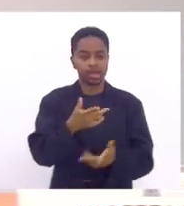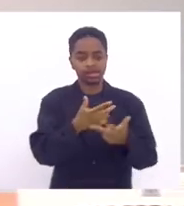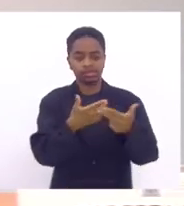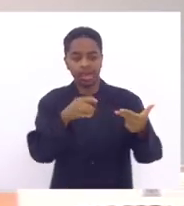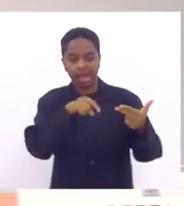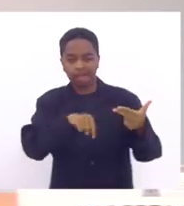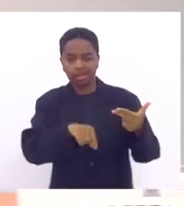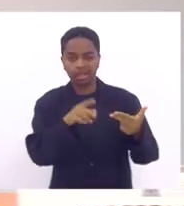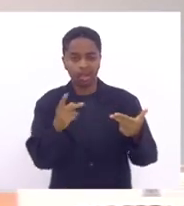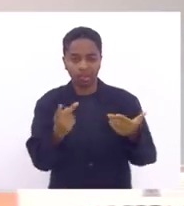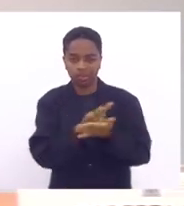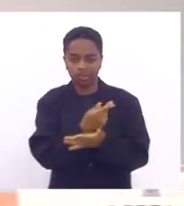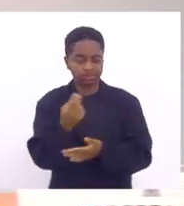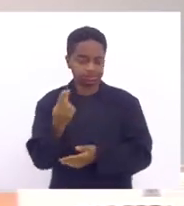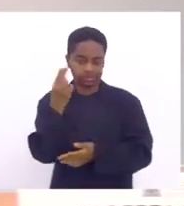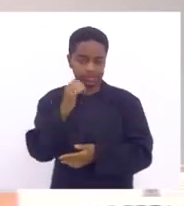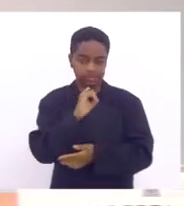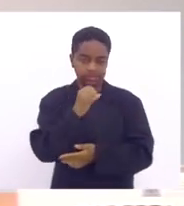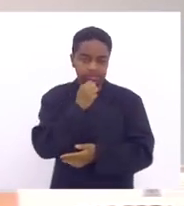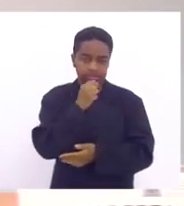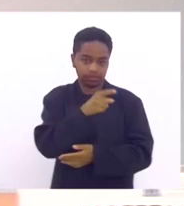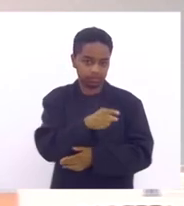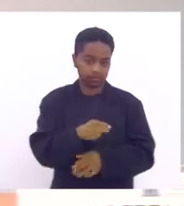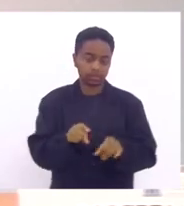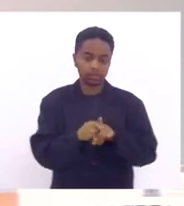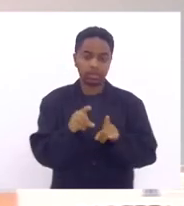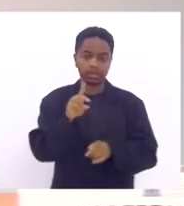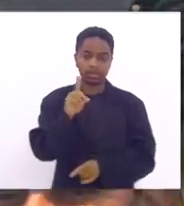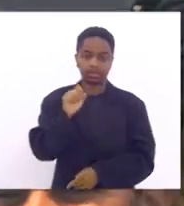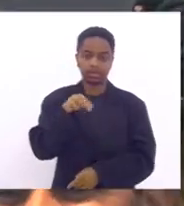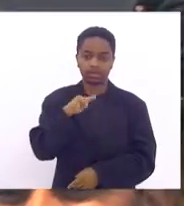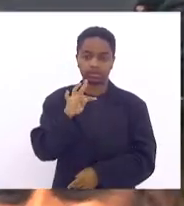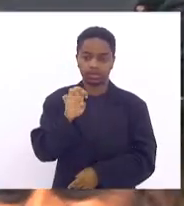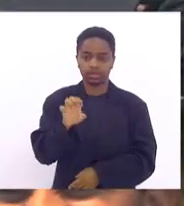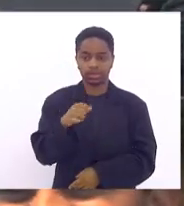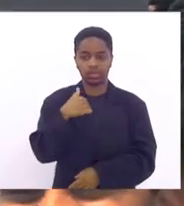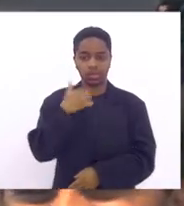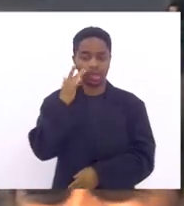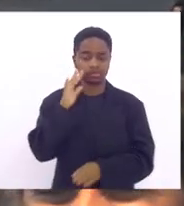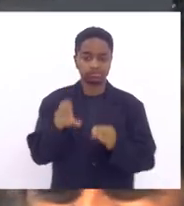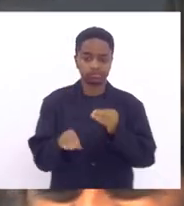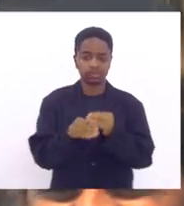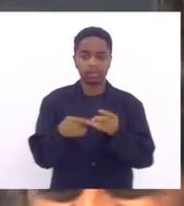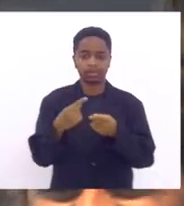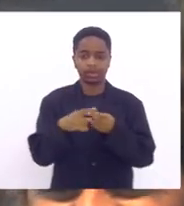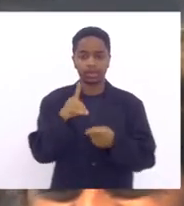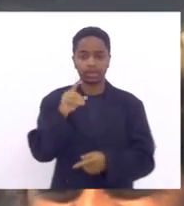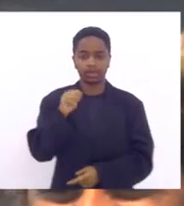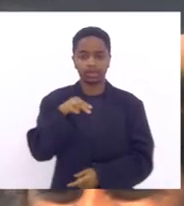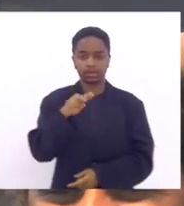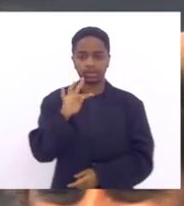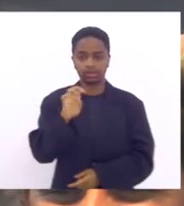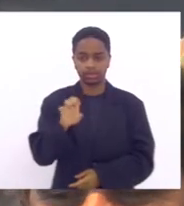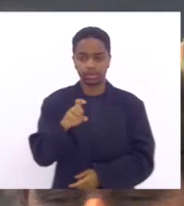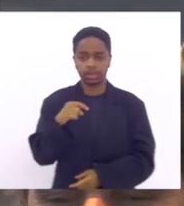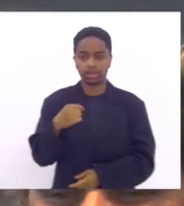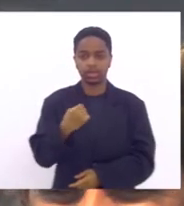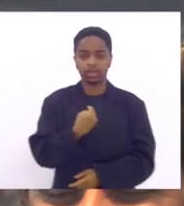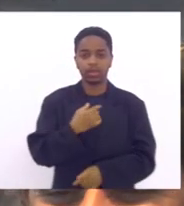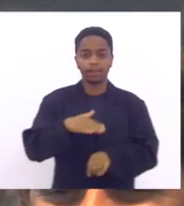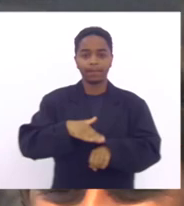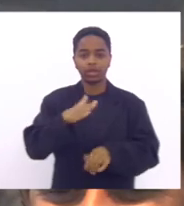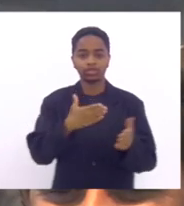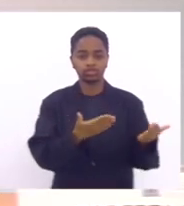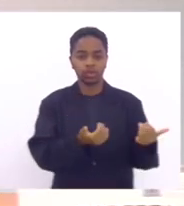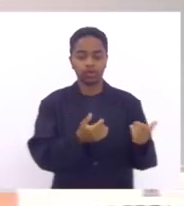se não fosse o senhor e Dr Dante eu acho que fica até complimentar né porque Dante é o é o nosso Caçula aqui da